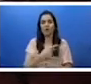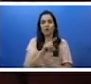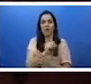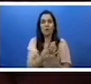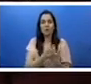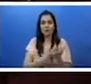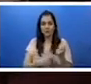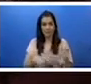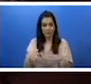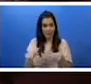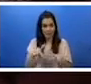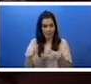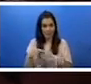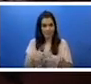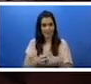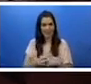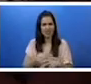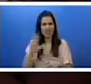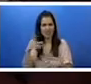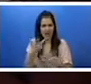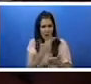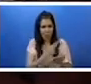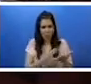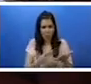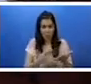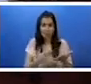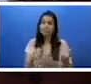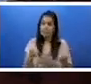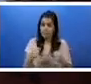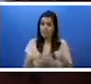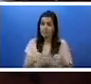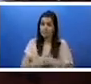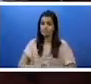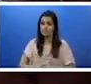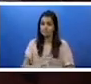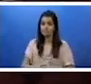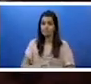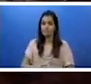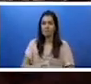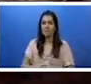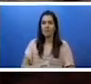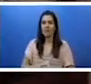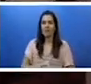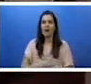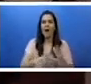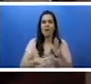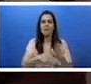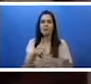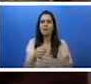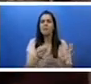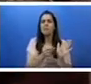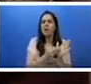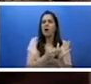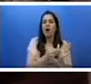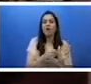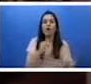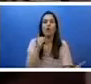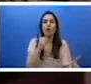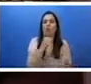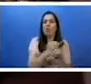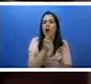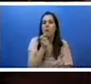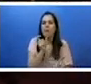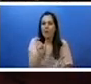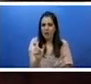apostila, tá? Então você fez o recorte, nós vamos precisar. Vou deixar essa primeira parte para a gente descobrir palavras.